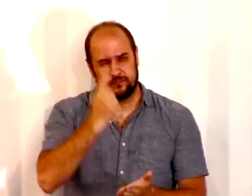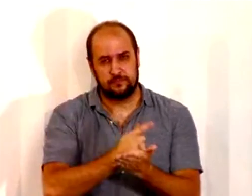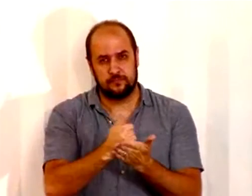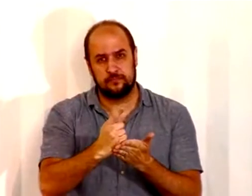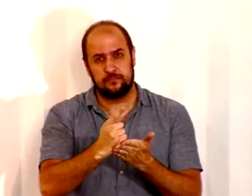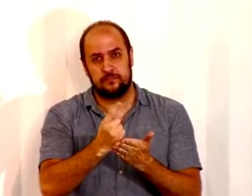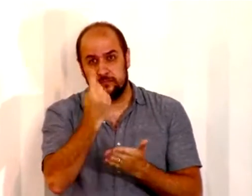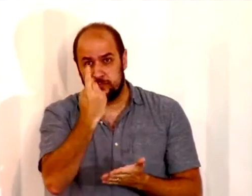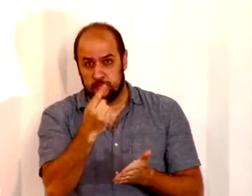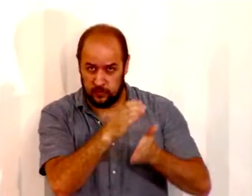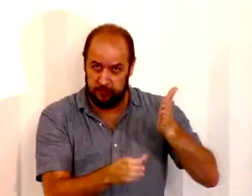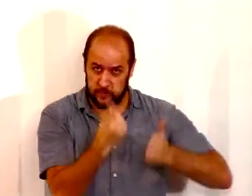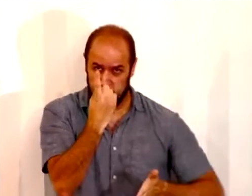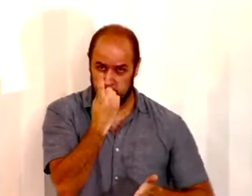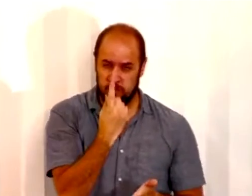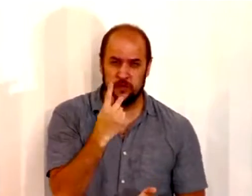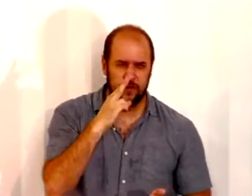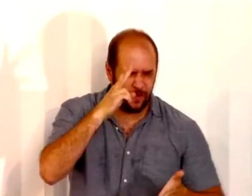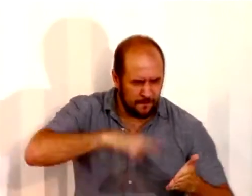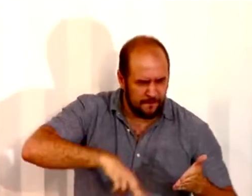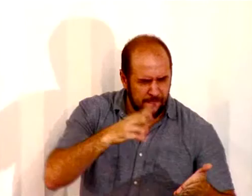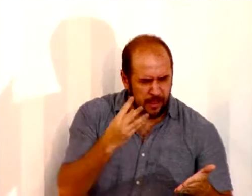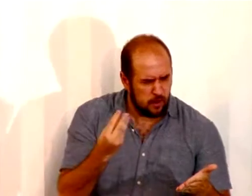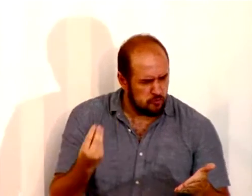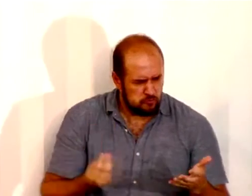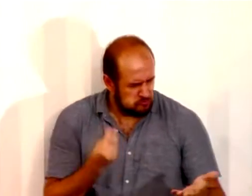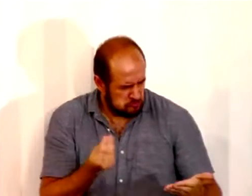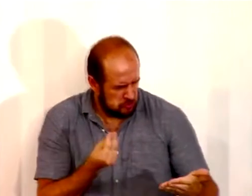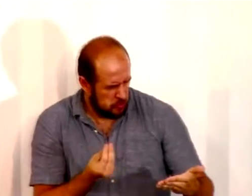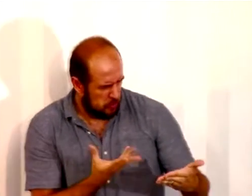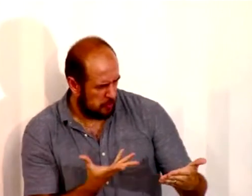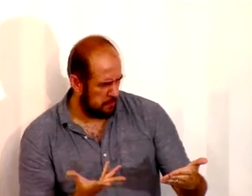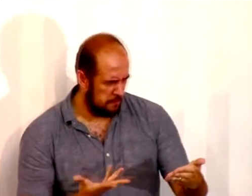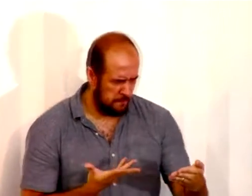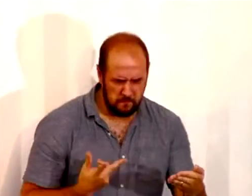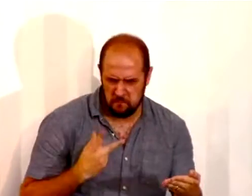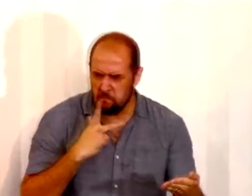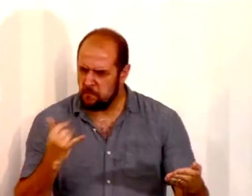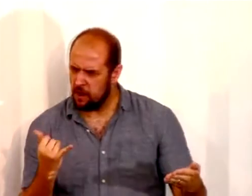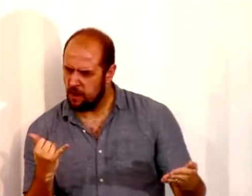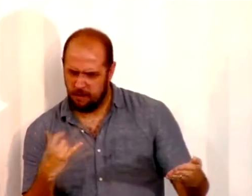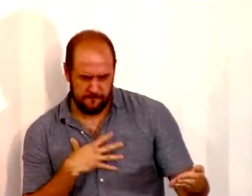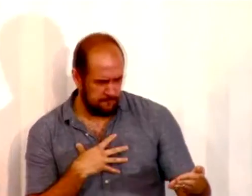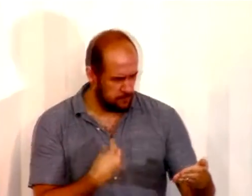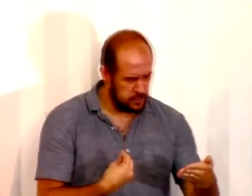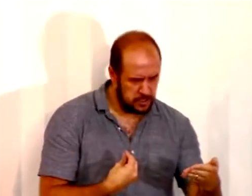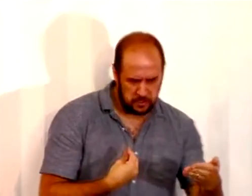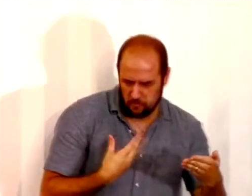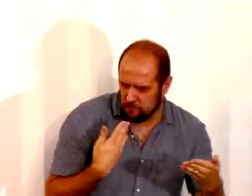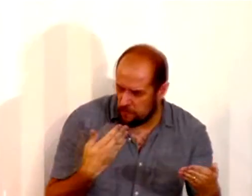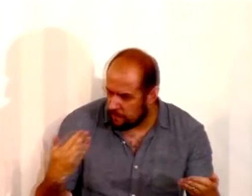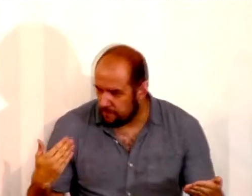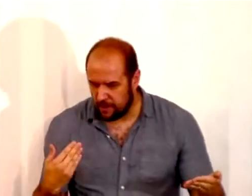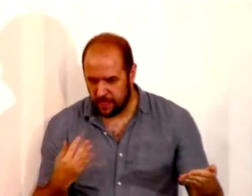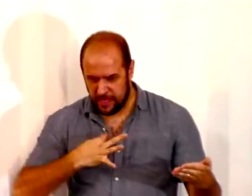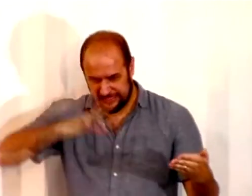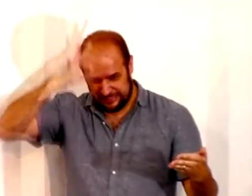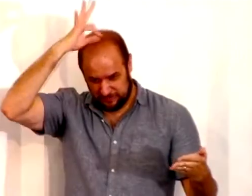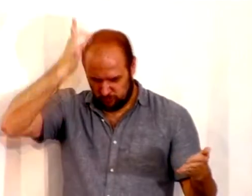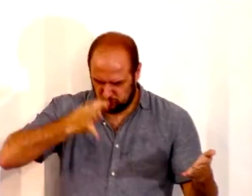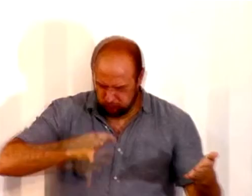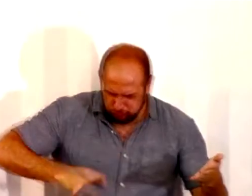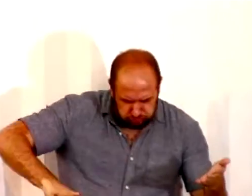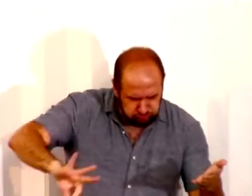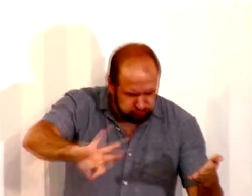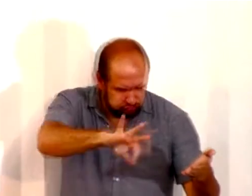Gênesis 1 e você fica vendo ali: como assim? Mas ali parece que é só o Pai. Não, mas aí você vê a pessoa do Espírito Santo, o Espírito pairava sobre a